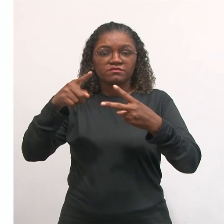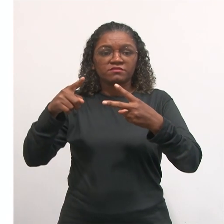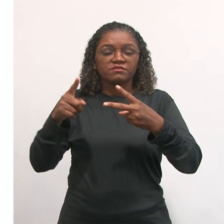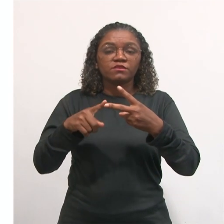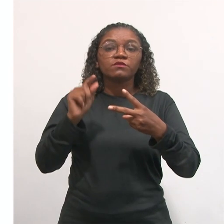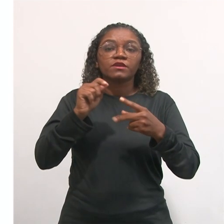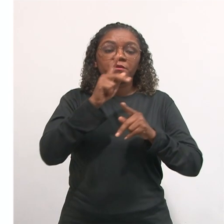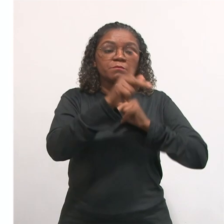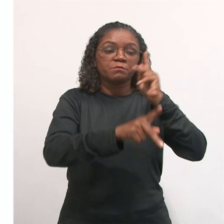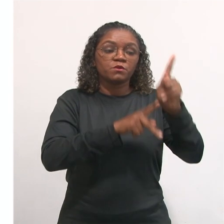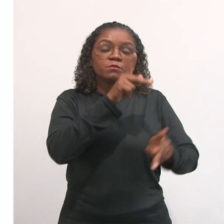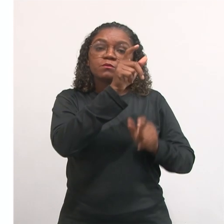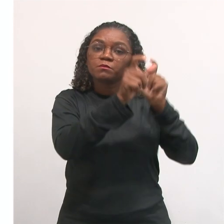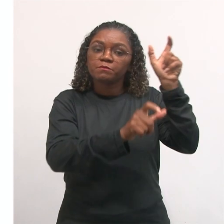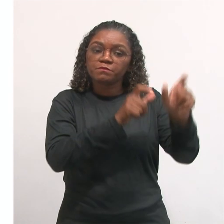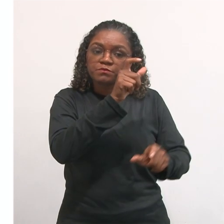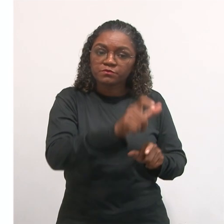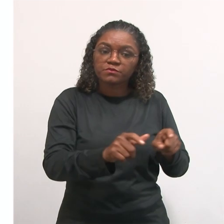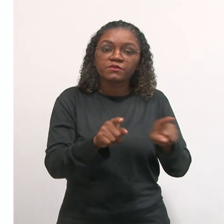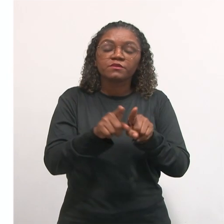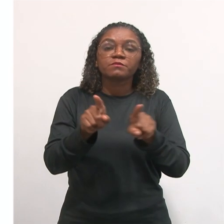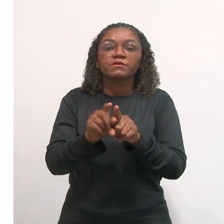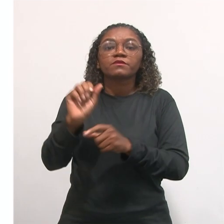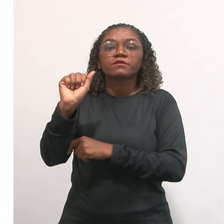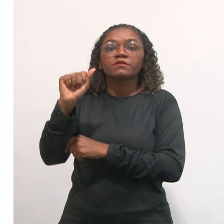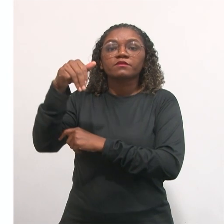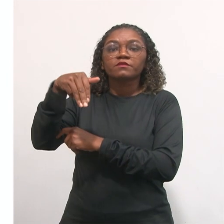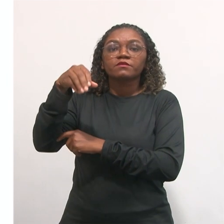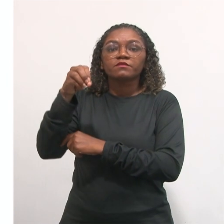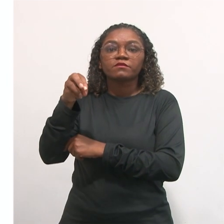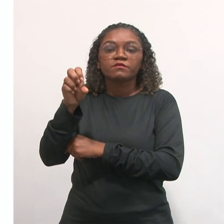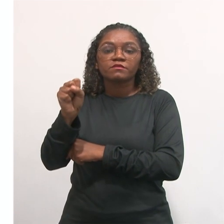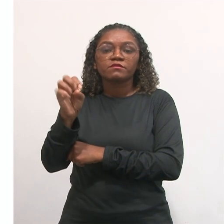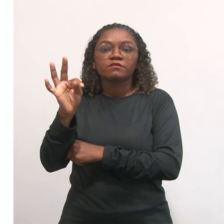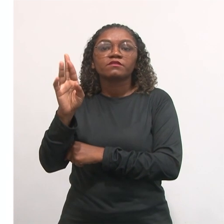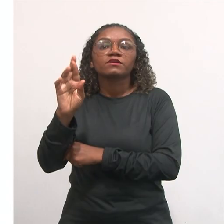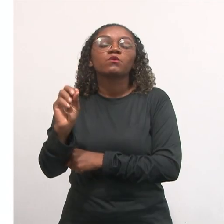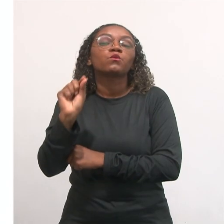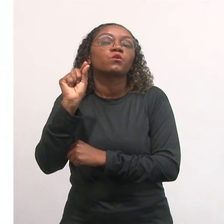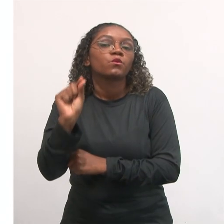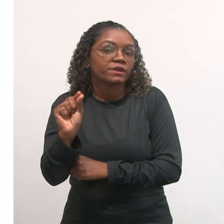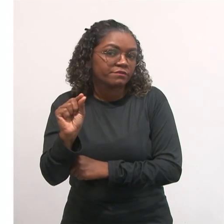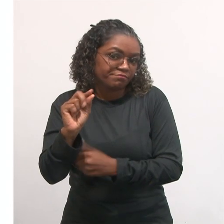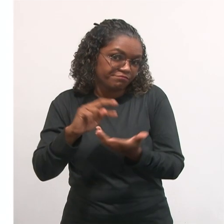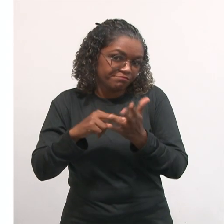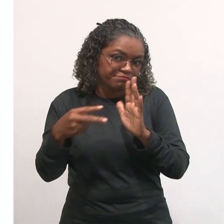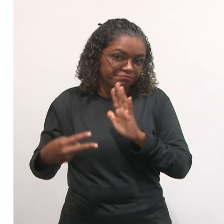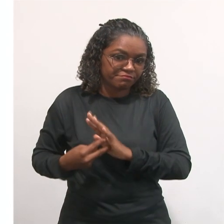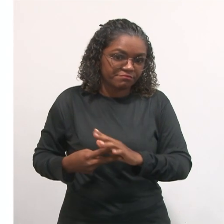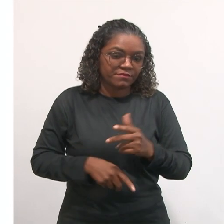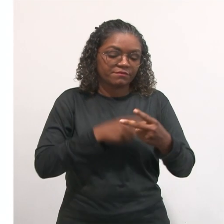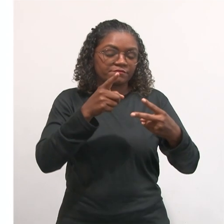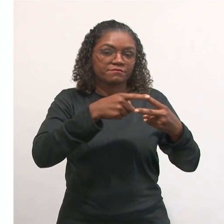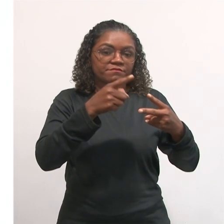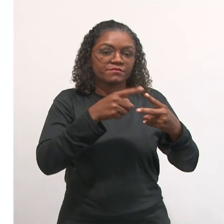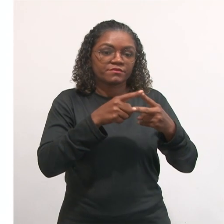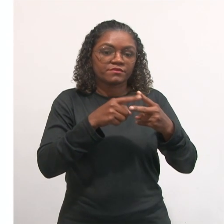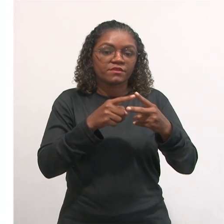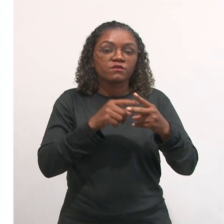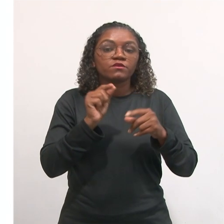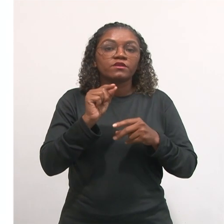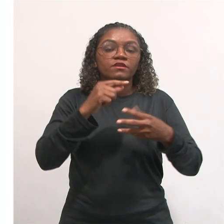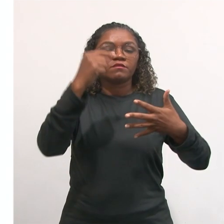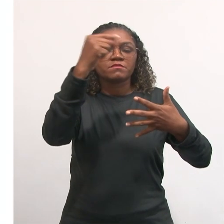a ser população e o que vem a ser amostra. Então, população é todo aquele conjunto que a gente estava falando, todo um conjunto